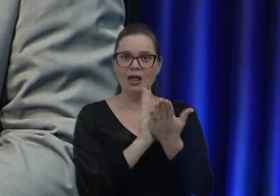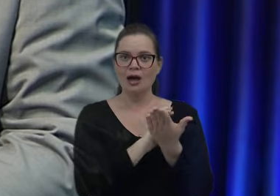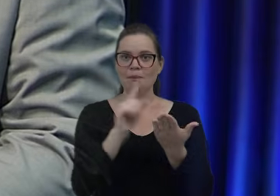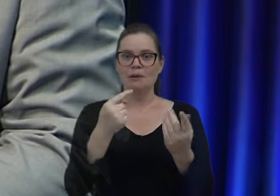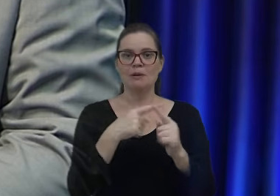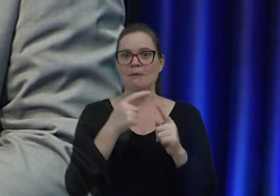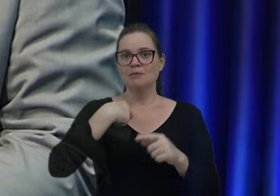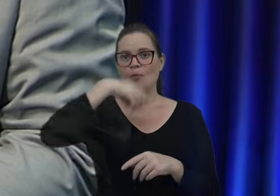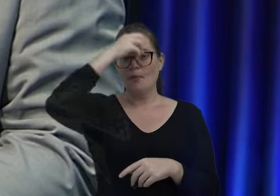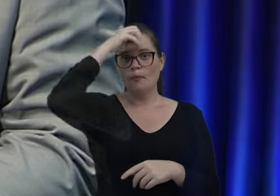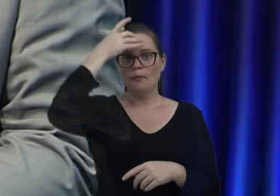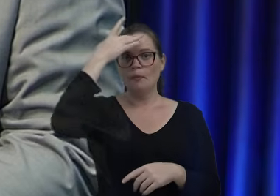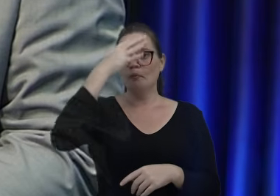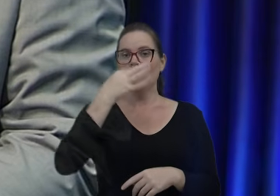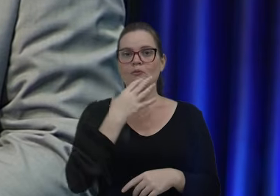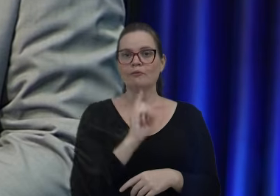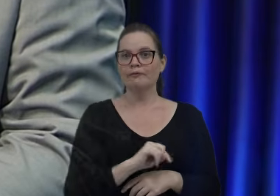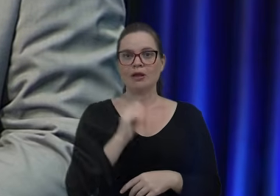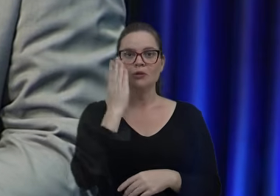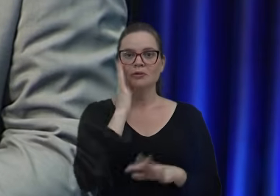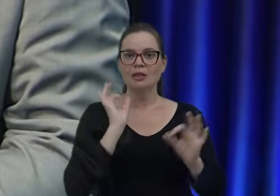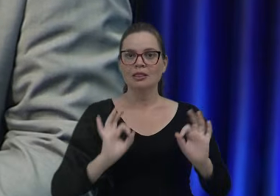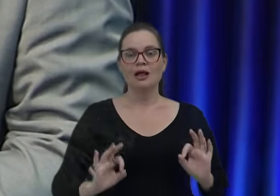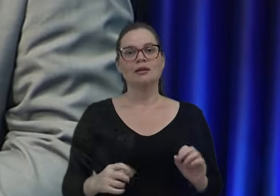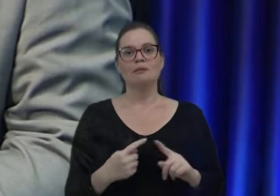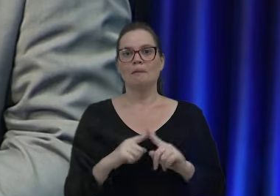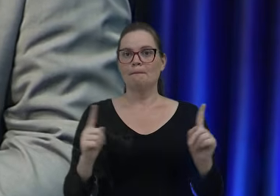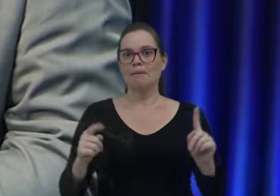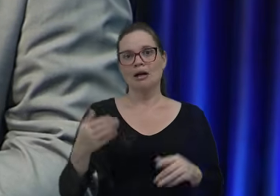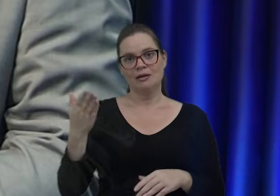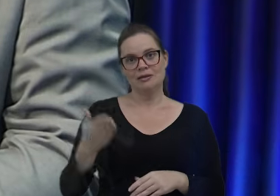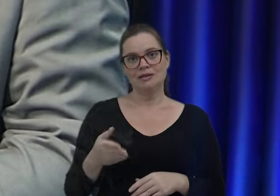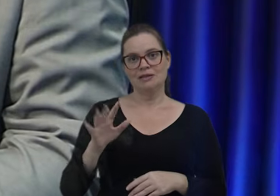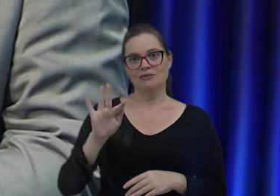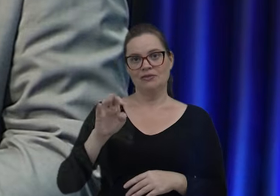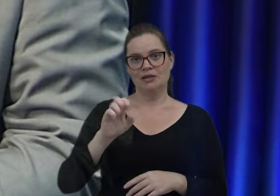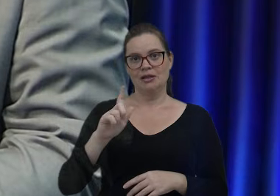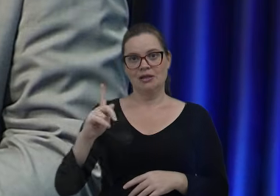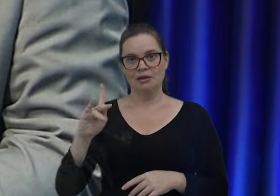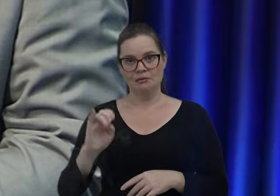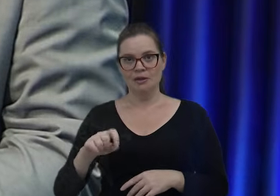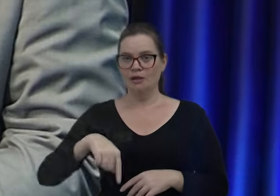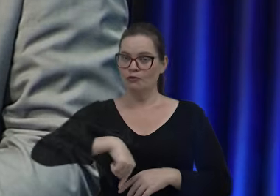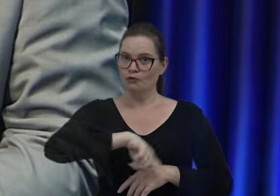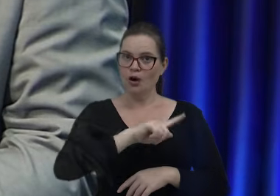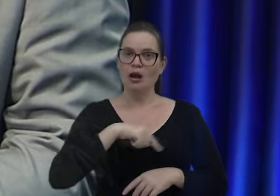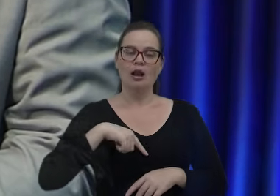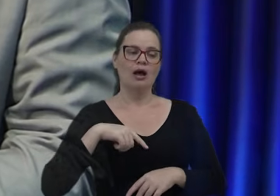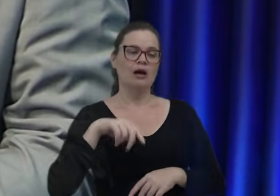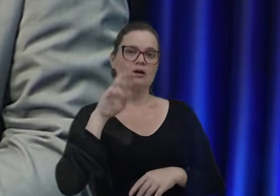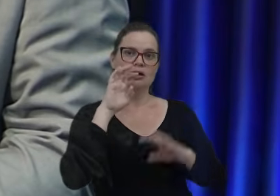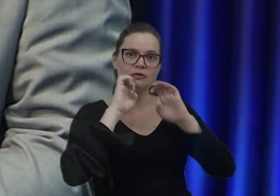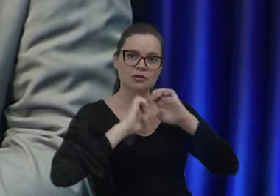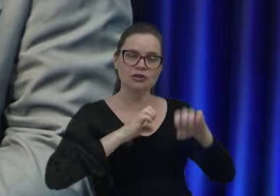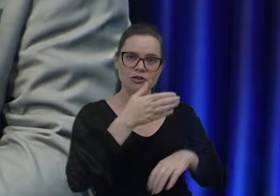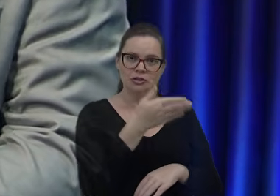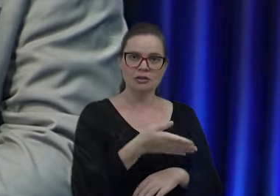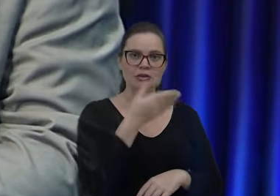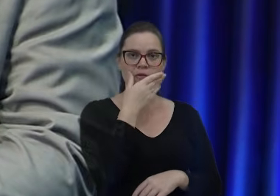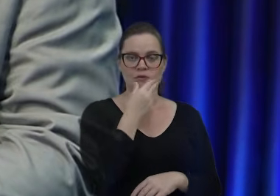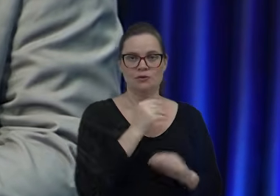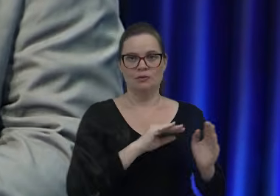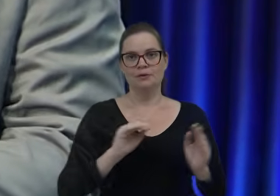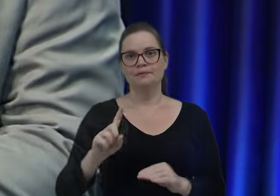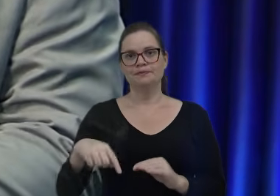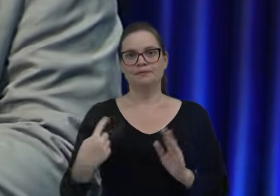palavra de Deus. E Filipe foi esse homem, usado por Deus para evangelizar o eunuco. E o texto